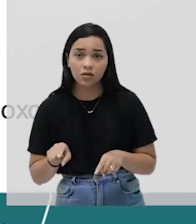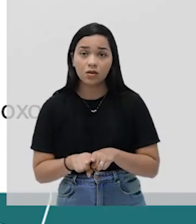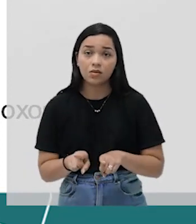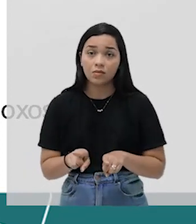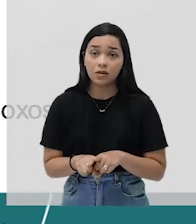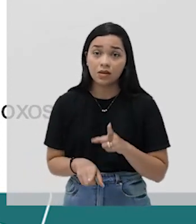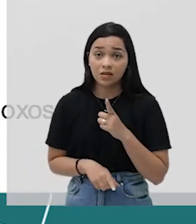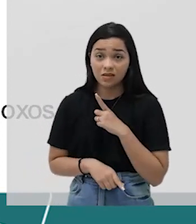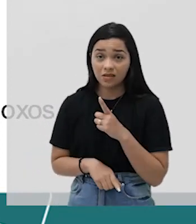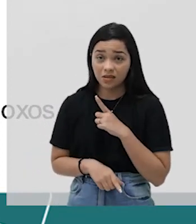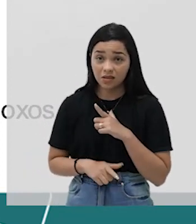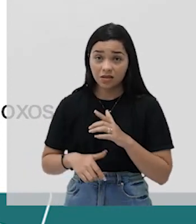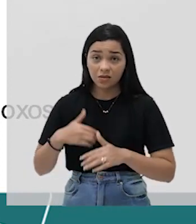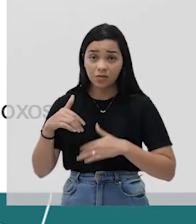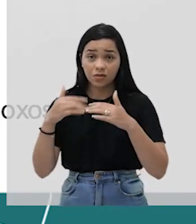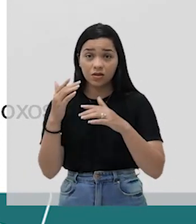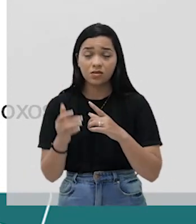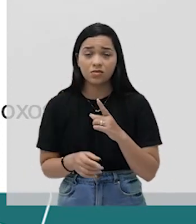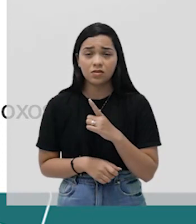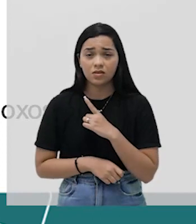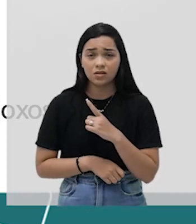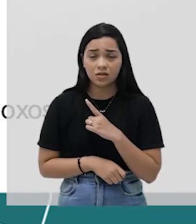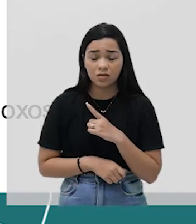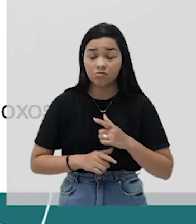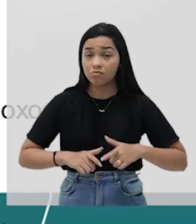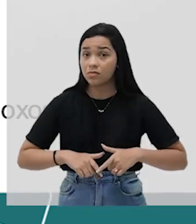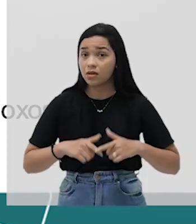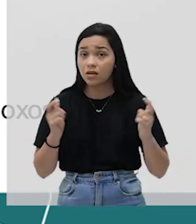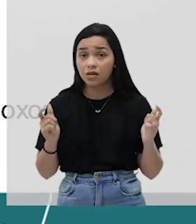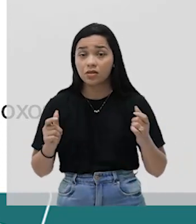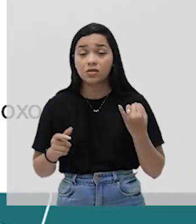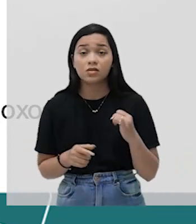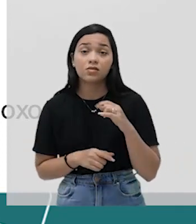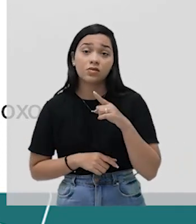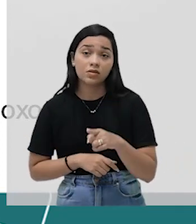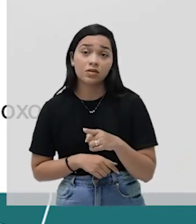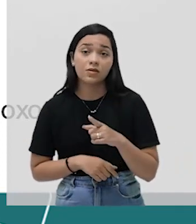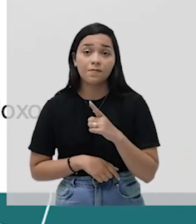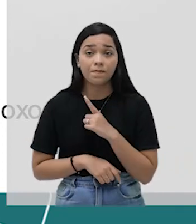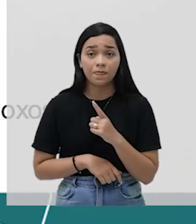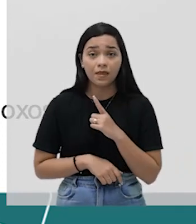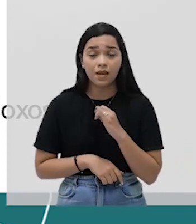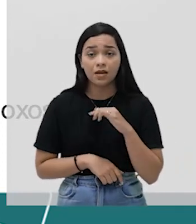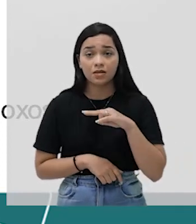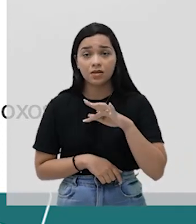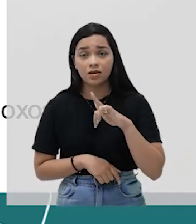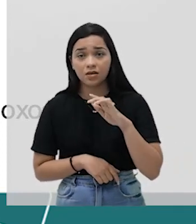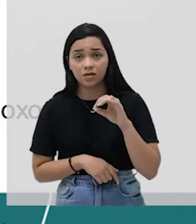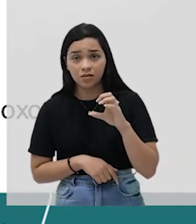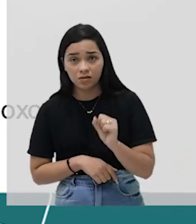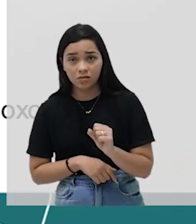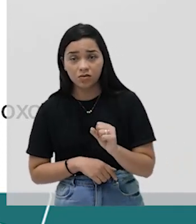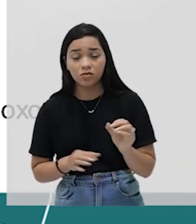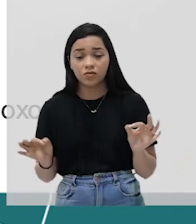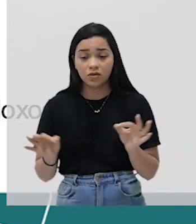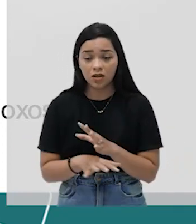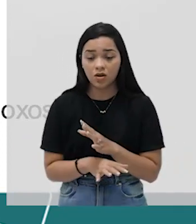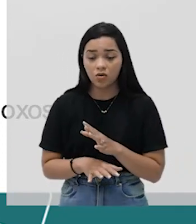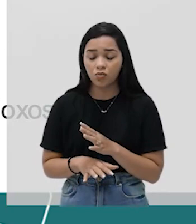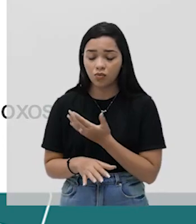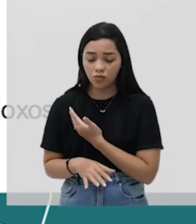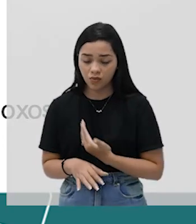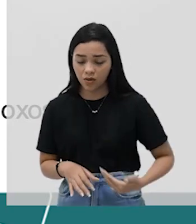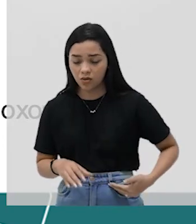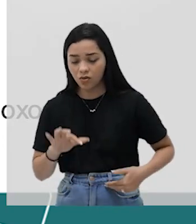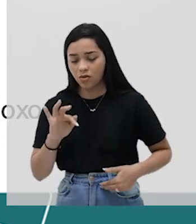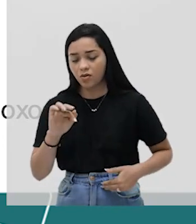nós temos um processo inflacionário gigantesco. Se você pega as inflações do final do governo Figueiredo,